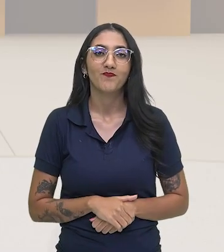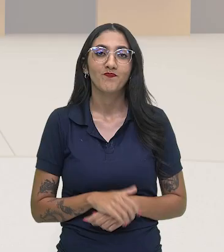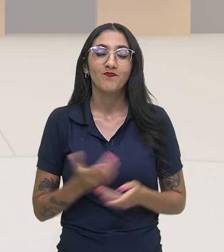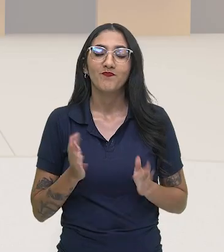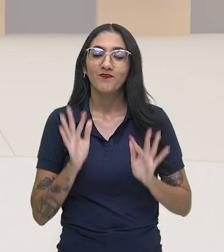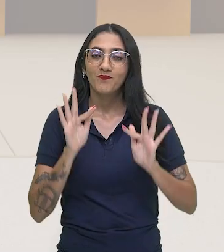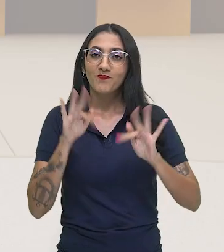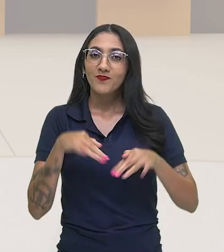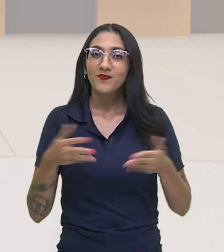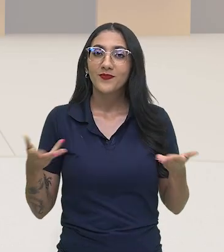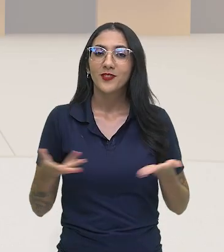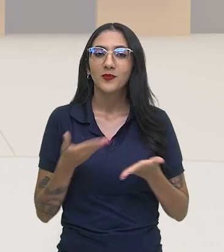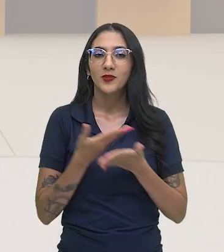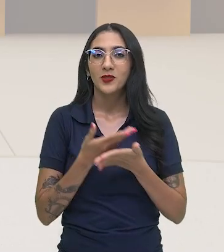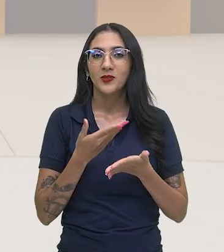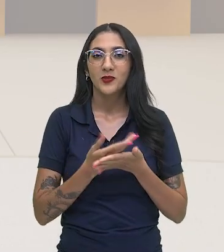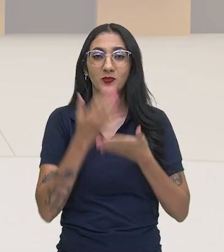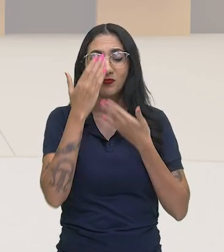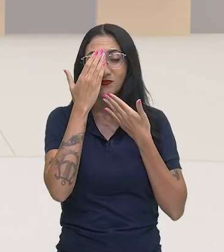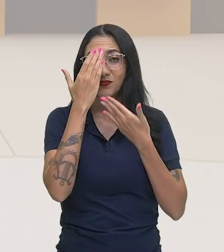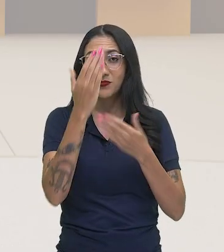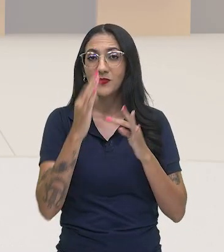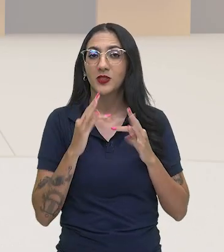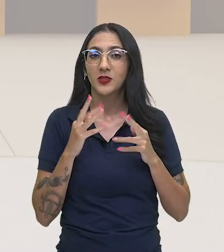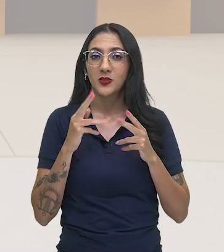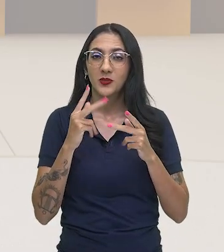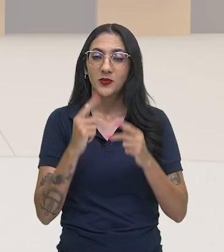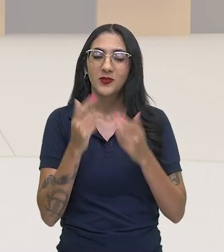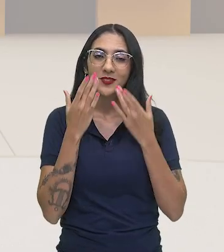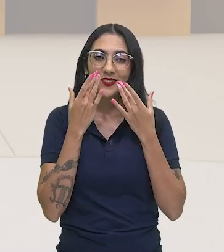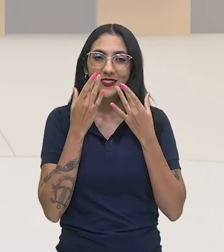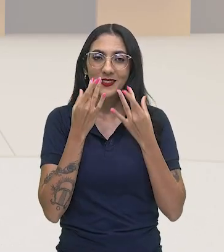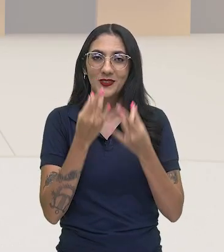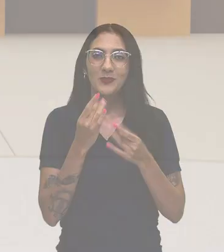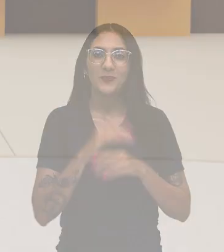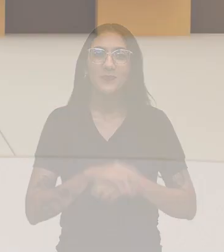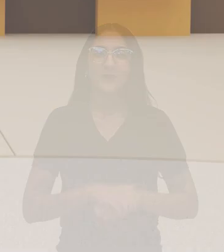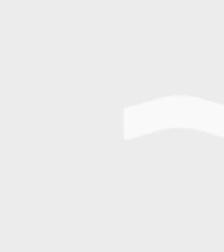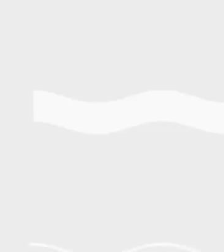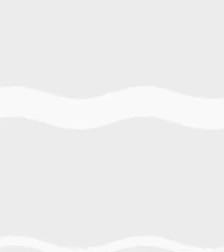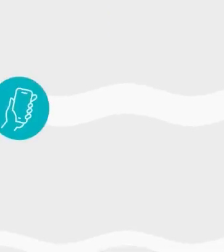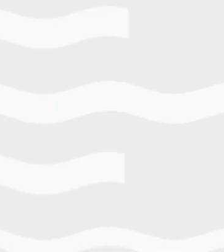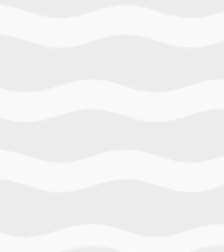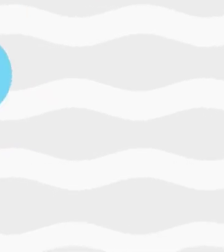foi a nossa aula. Nós queremos agradecer muito a participação e a atenção de todos vocês.